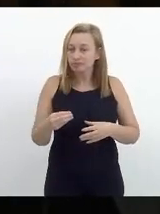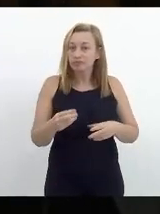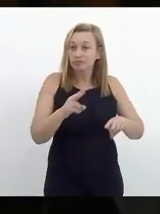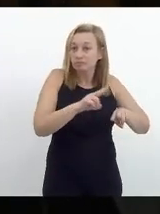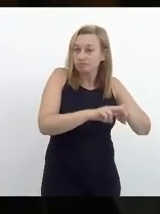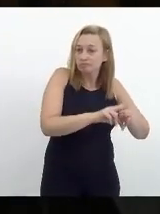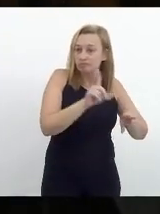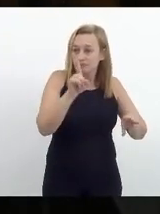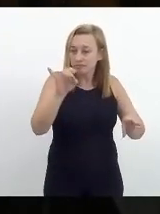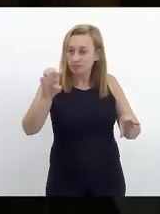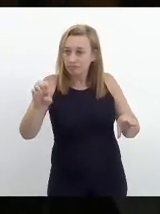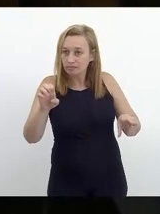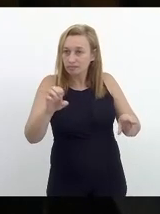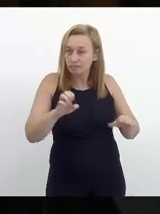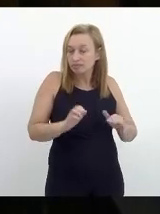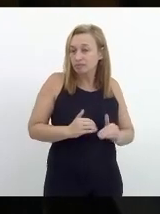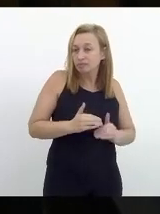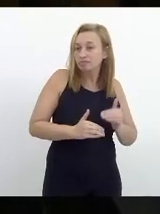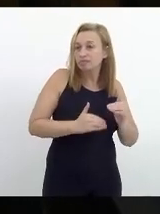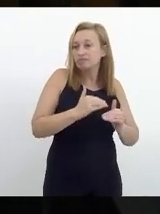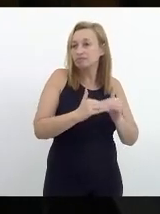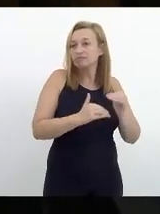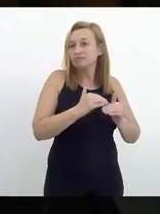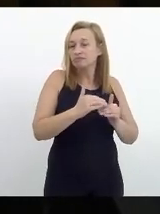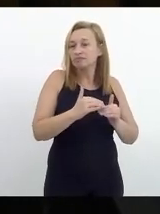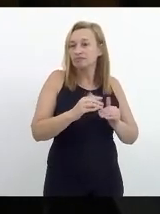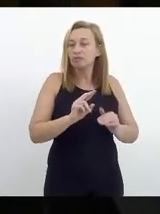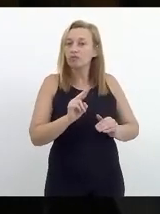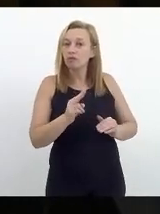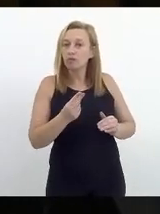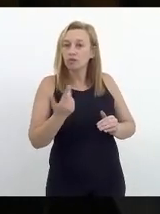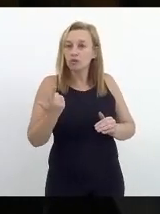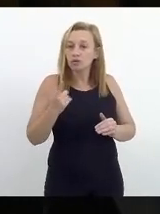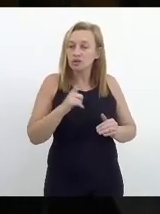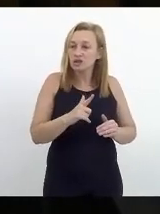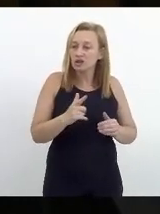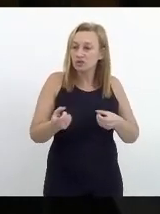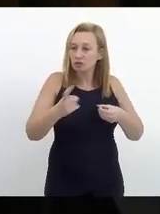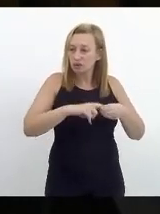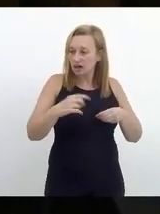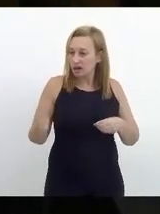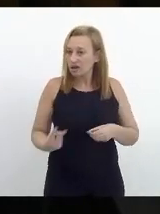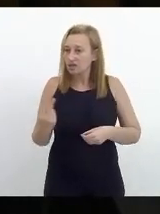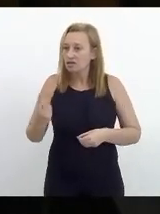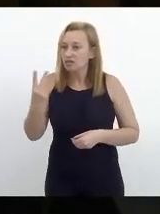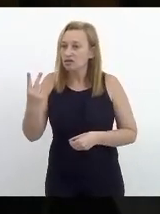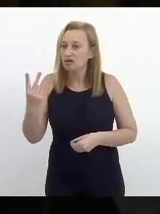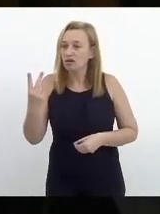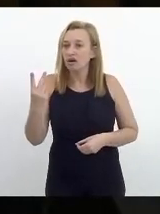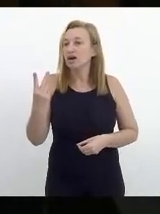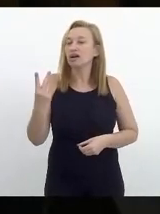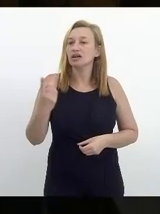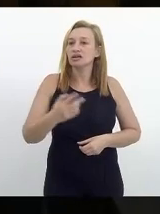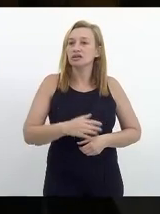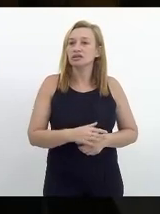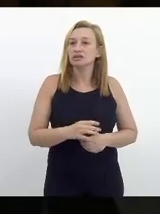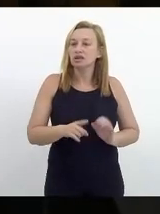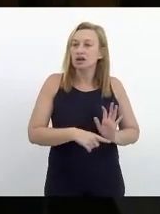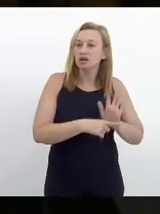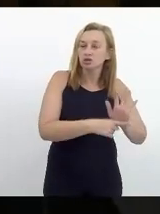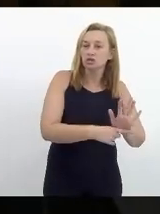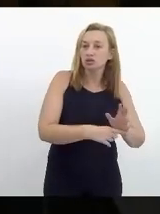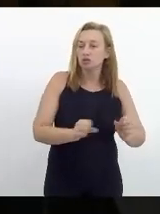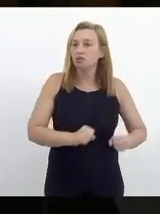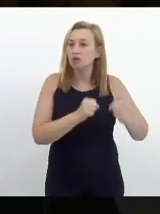DEGASE desenvolvam ou recuperem valores altruístas que o esporte ajuda a desenvolver, como